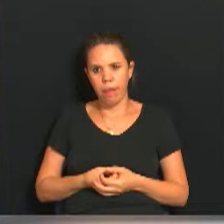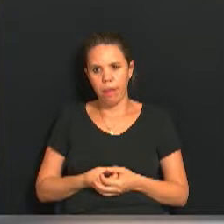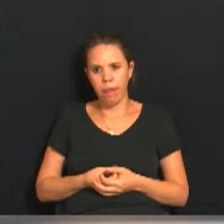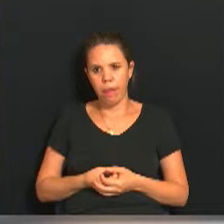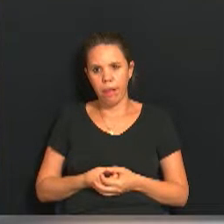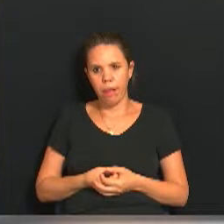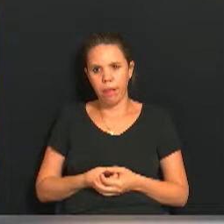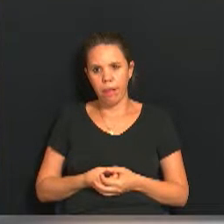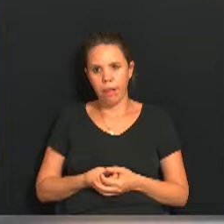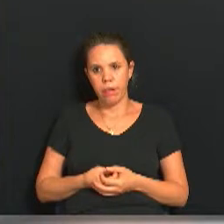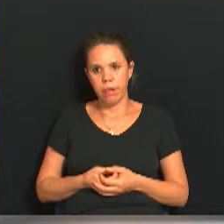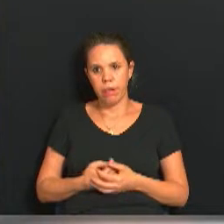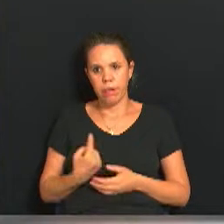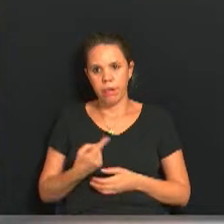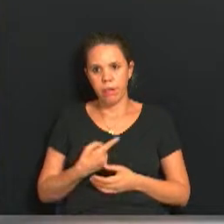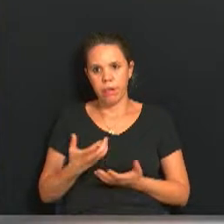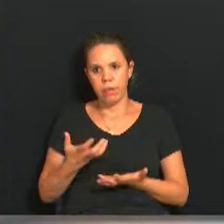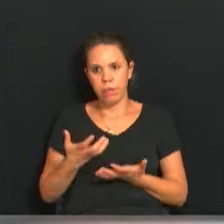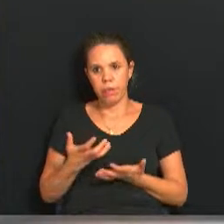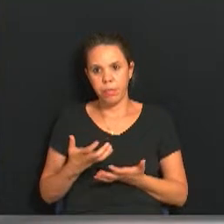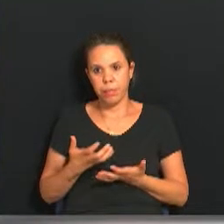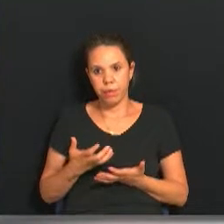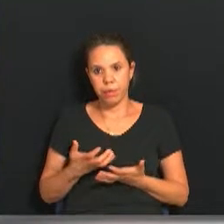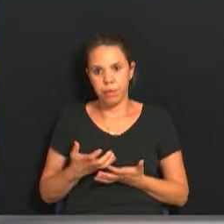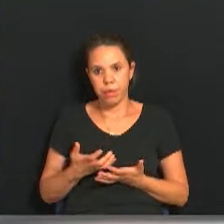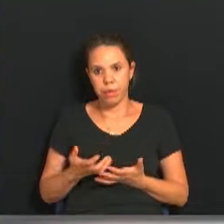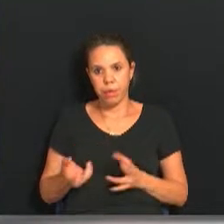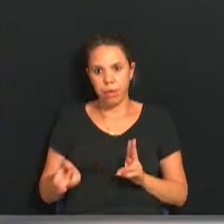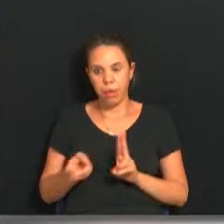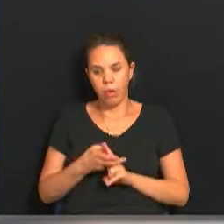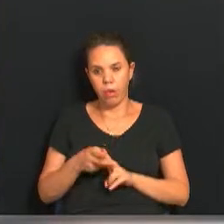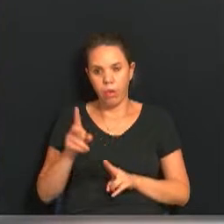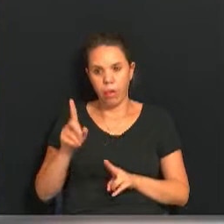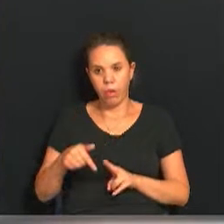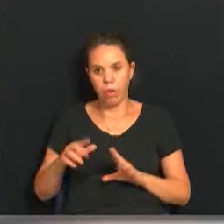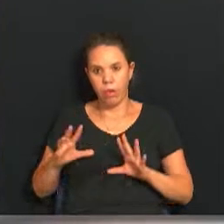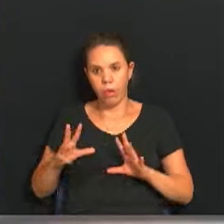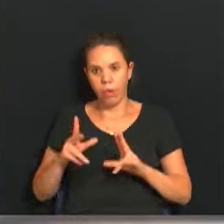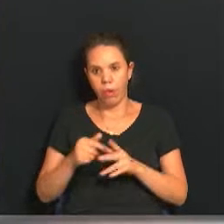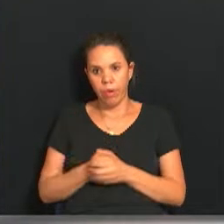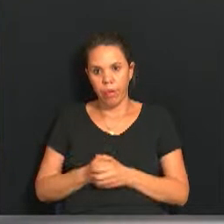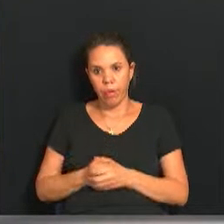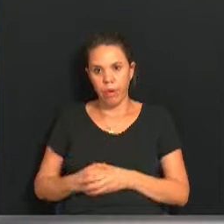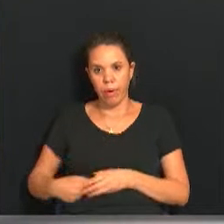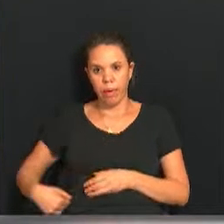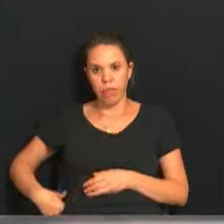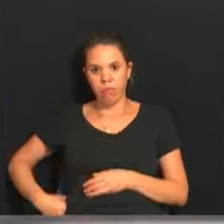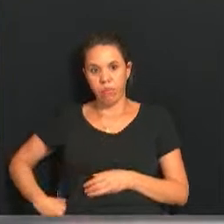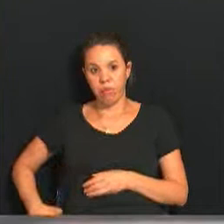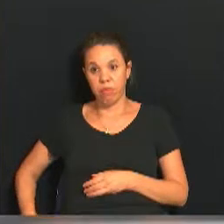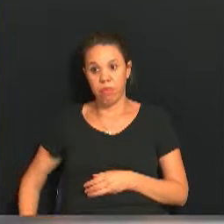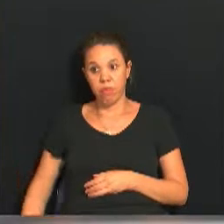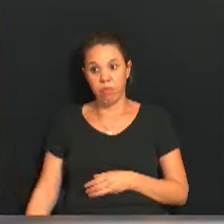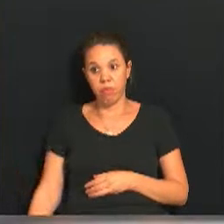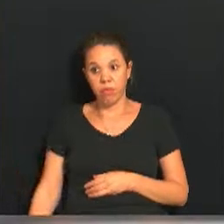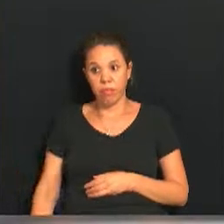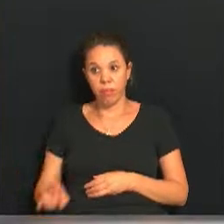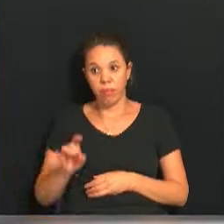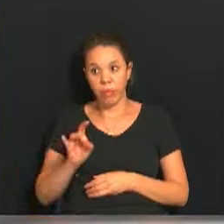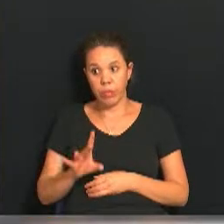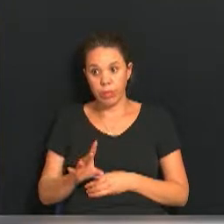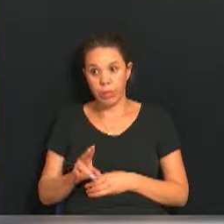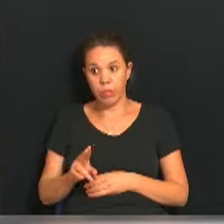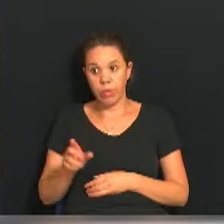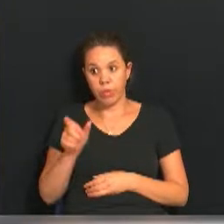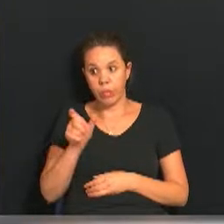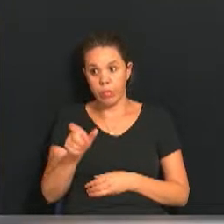A gente quer que esse SUS seja de todos, de todes e todas, não só para quem usa plano de